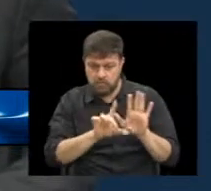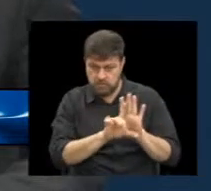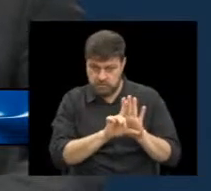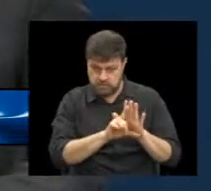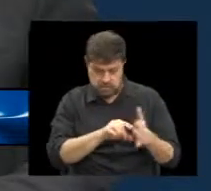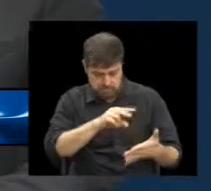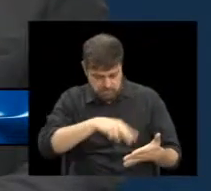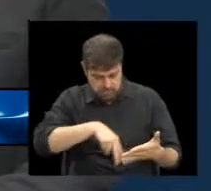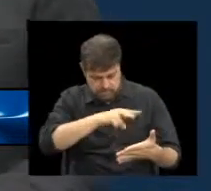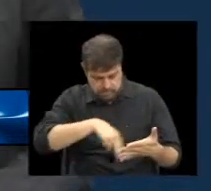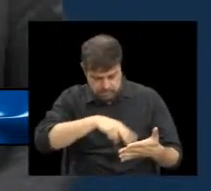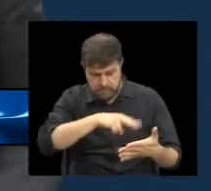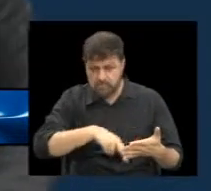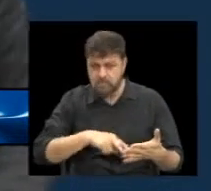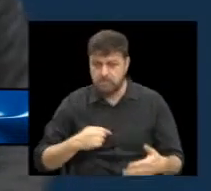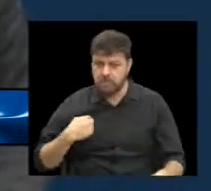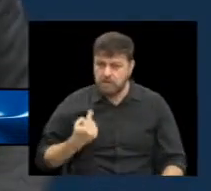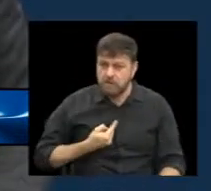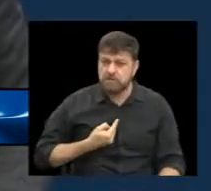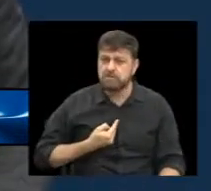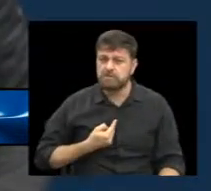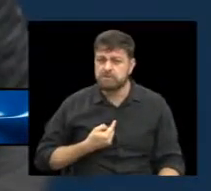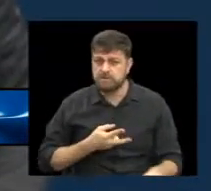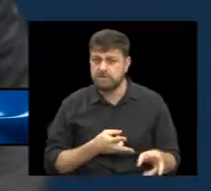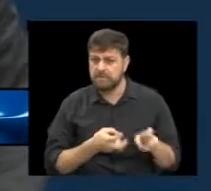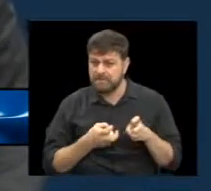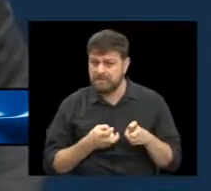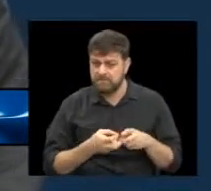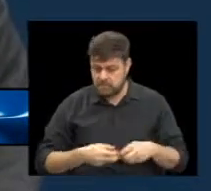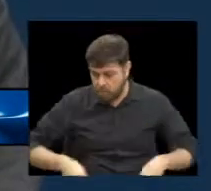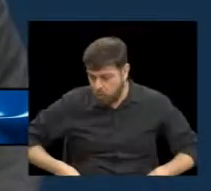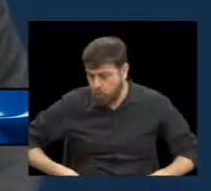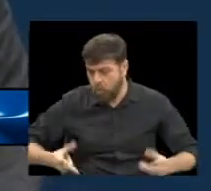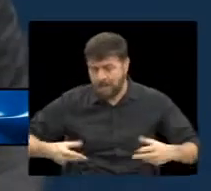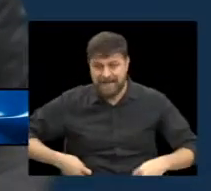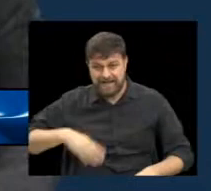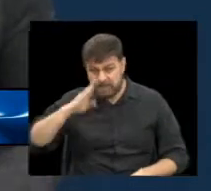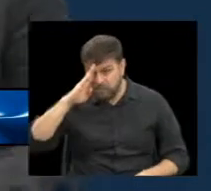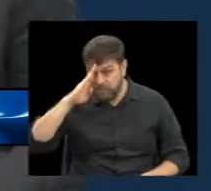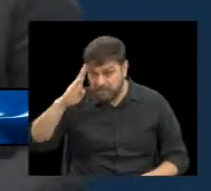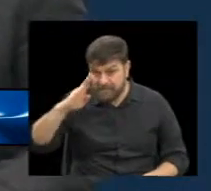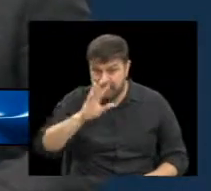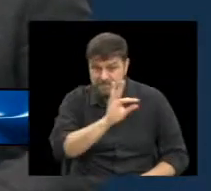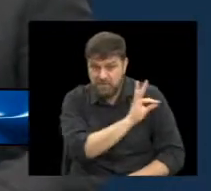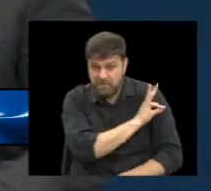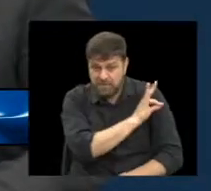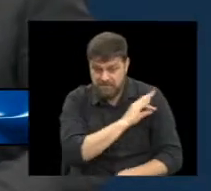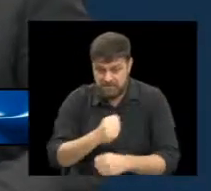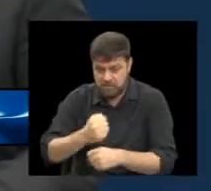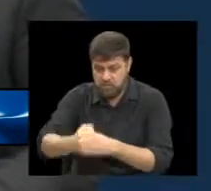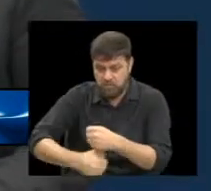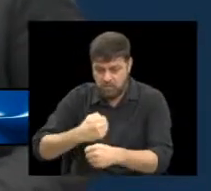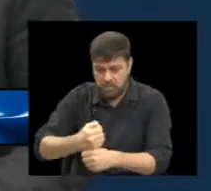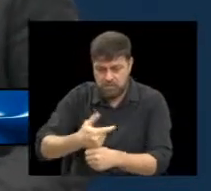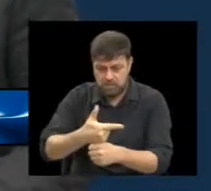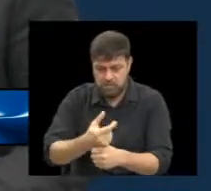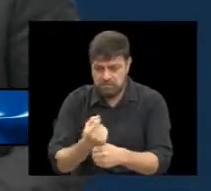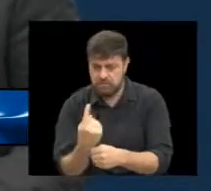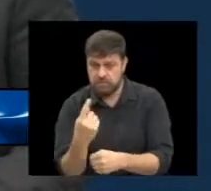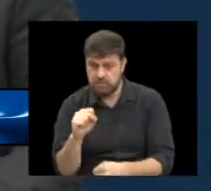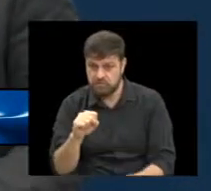vereador Rubão, a gente percebe que os maiores gastos da prefeitura para o próximo orçamento são, vereadora